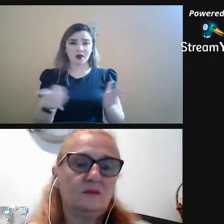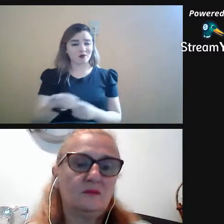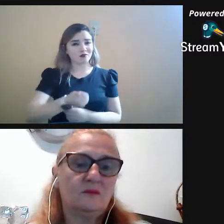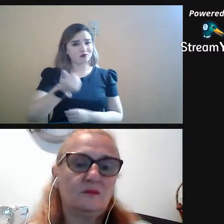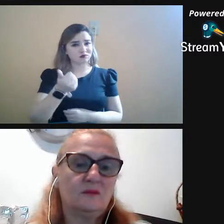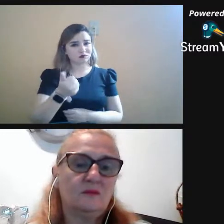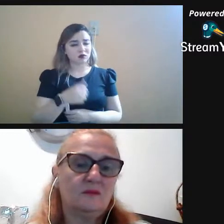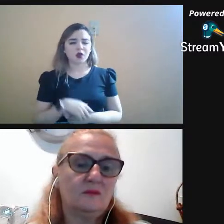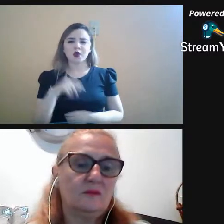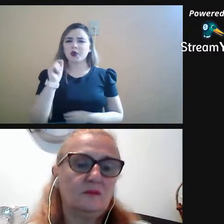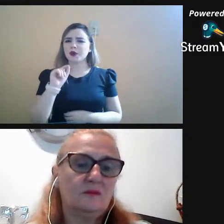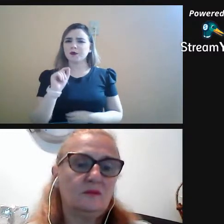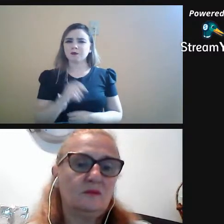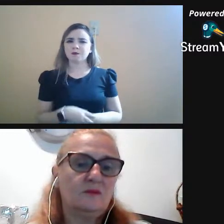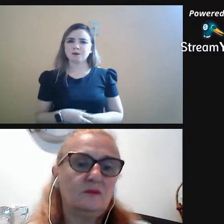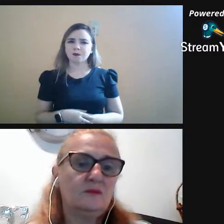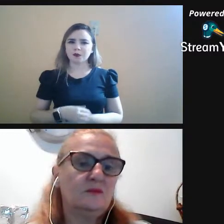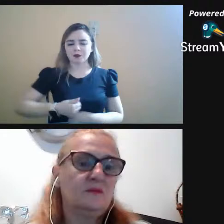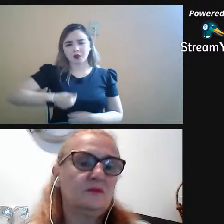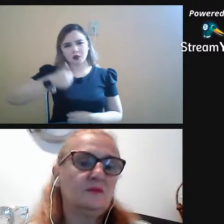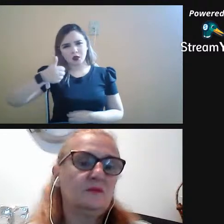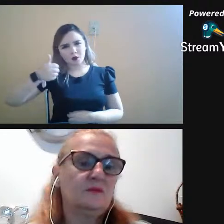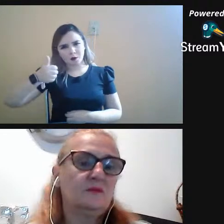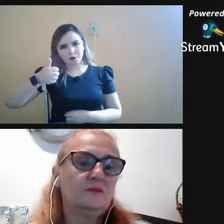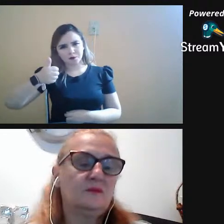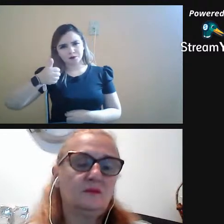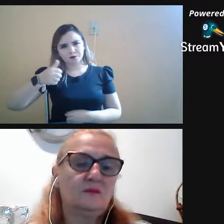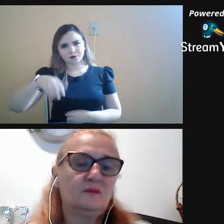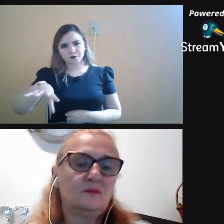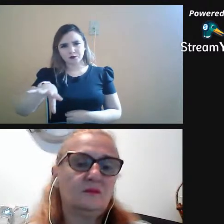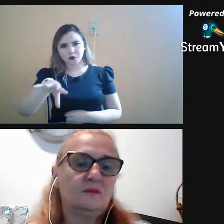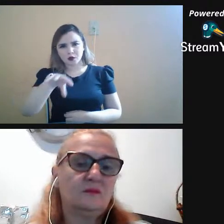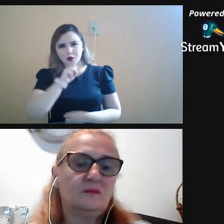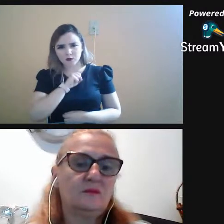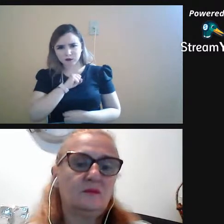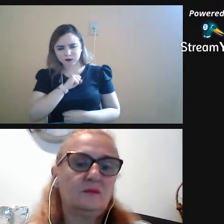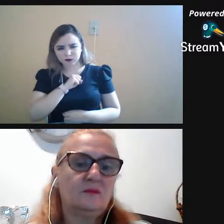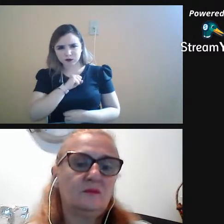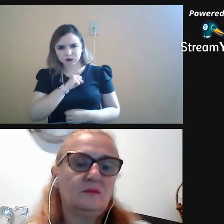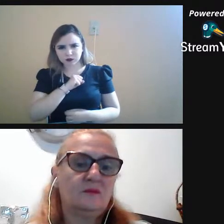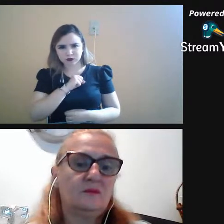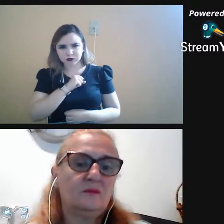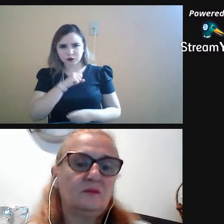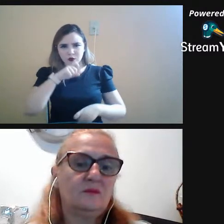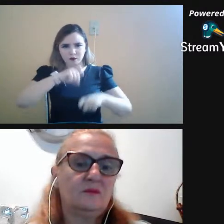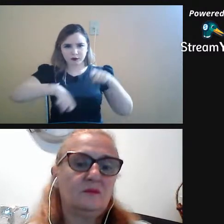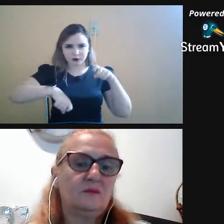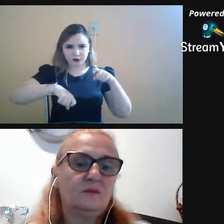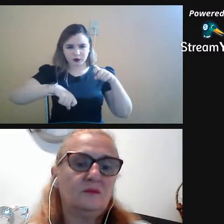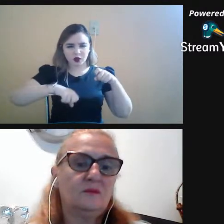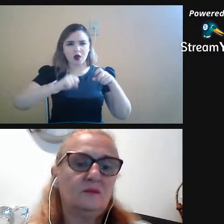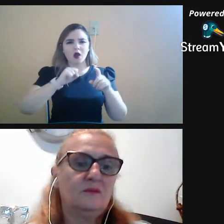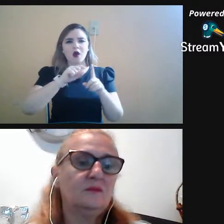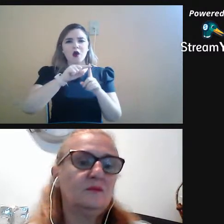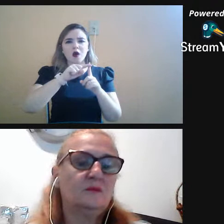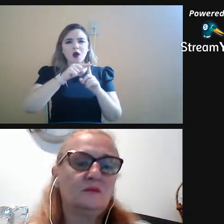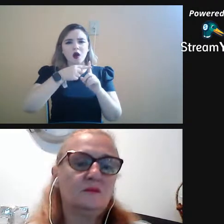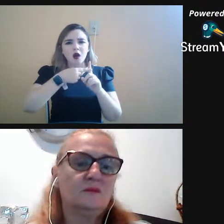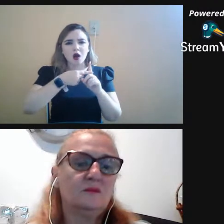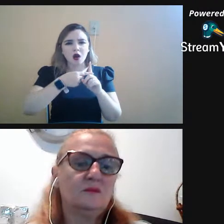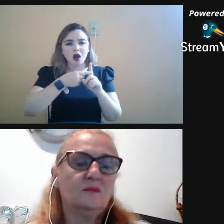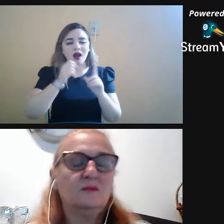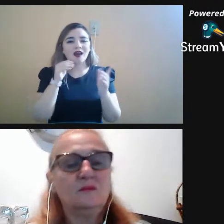primal é da concepção, o momento que o espermatozoide entra no óvulo, até o segundo ano de